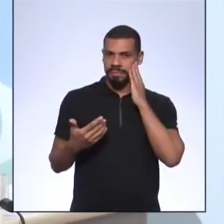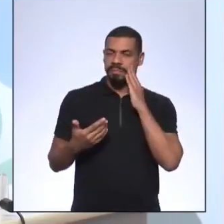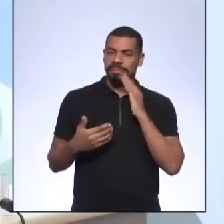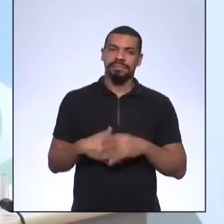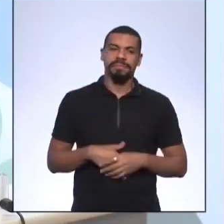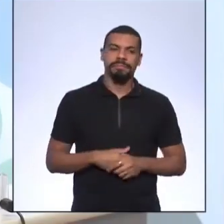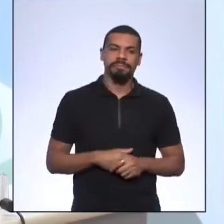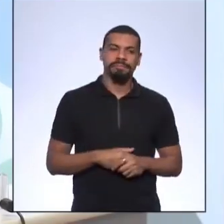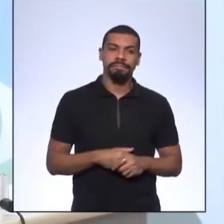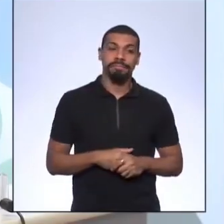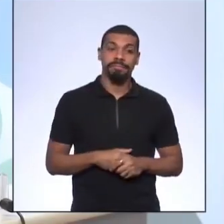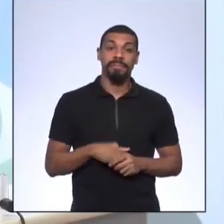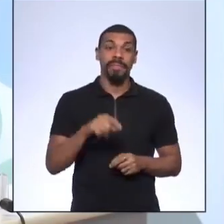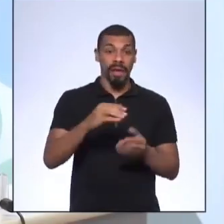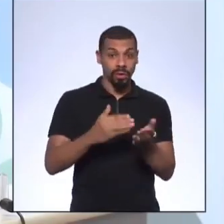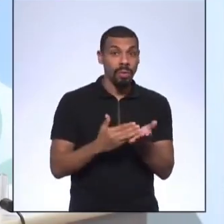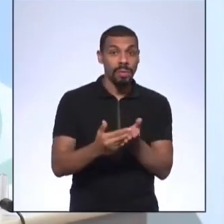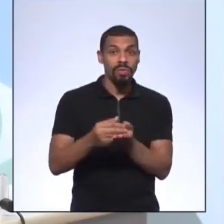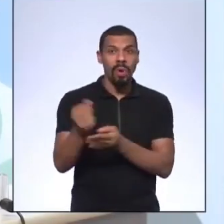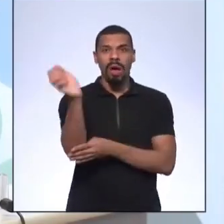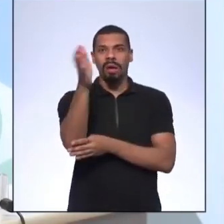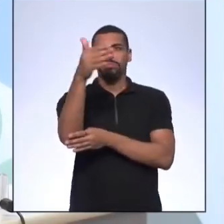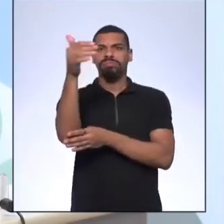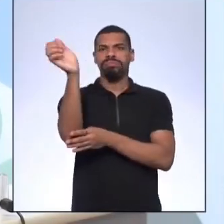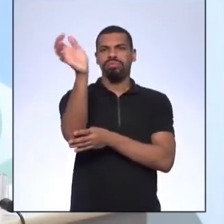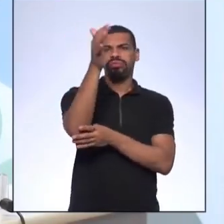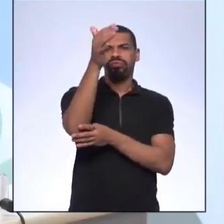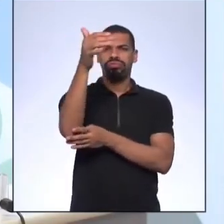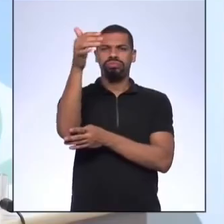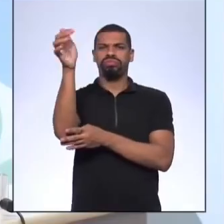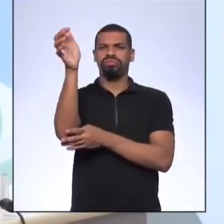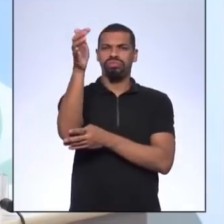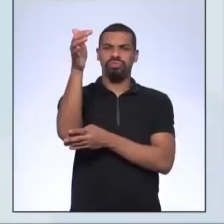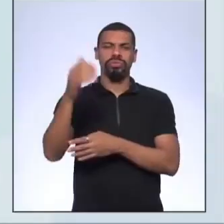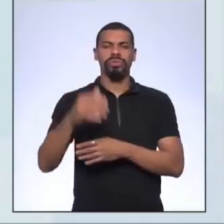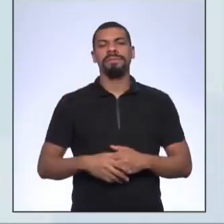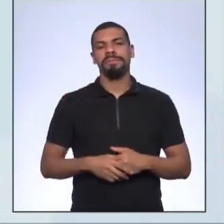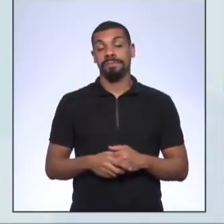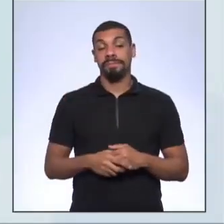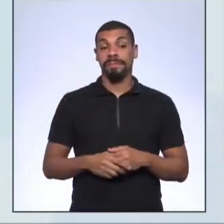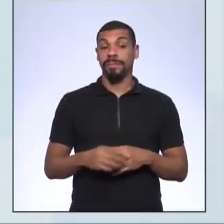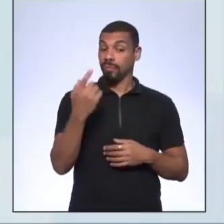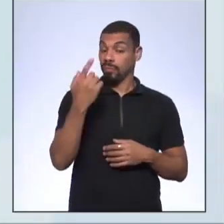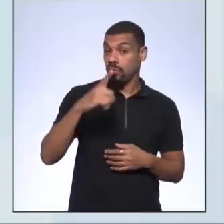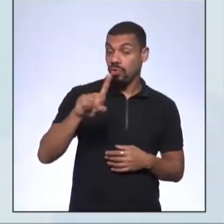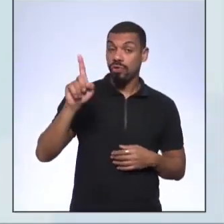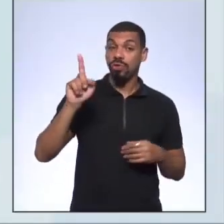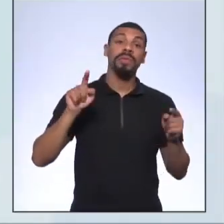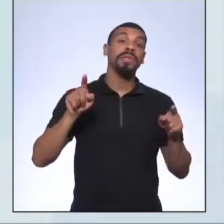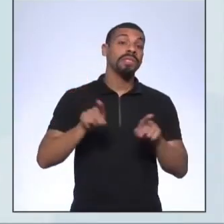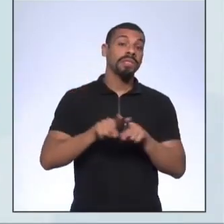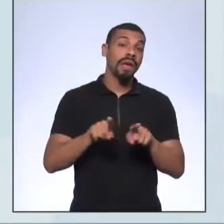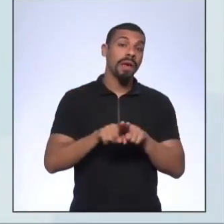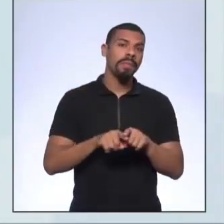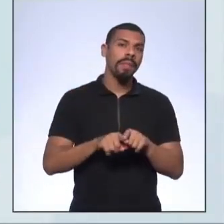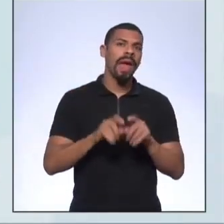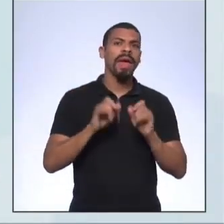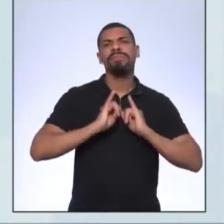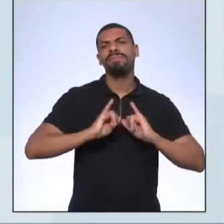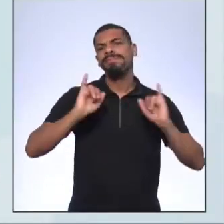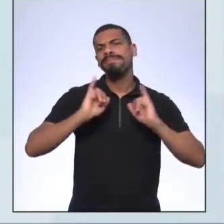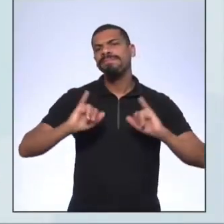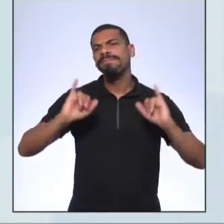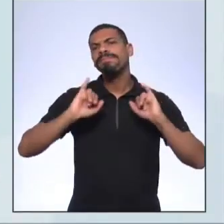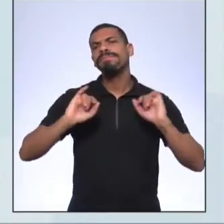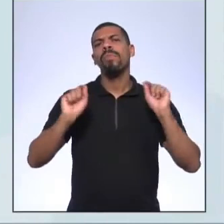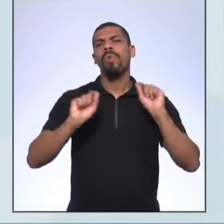daquela embarcação. E foi aí que as caravelas foram inventadas, tá? E por último, gente, a imprensa, né?